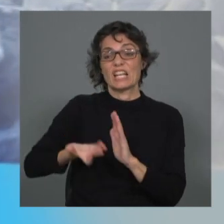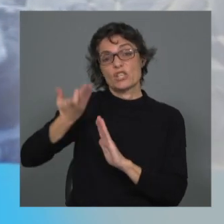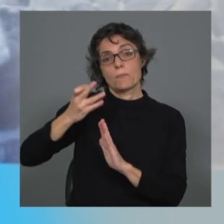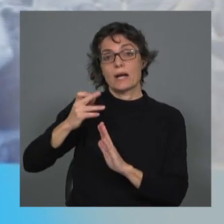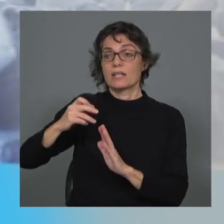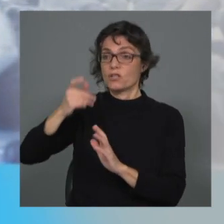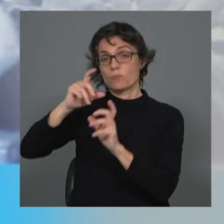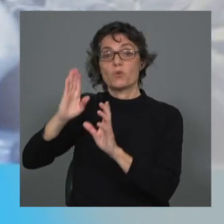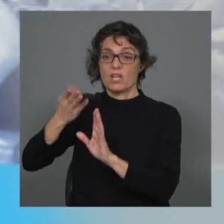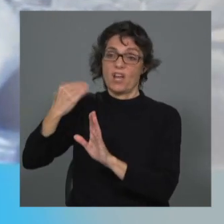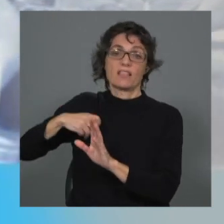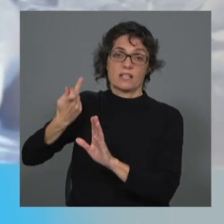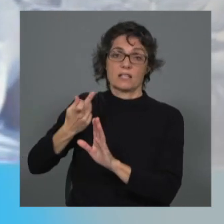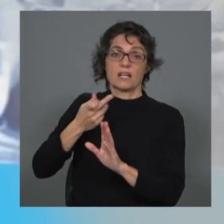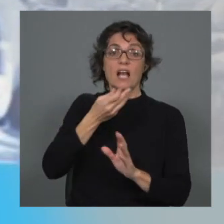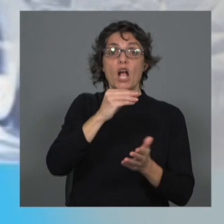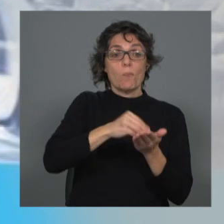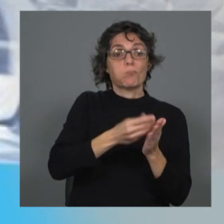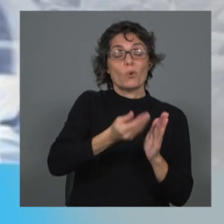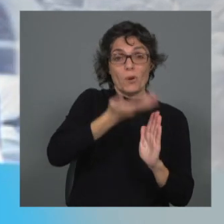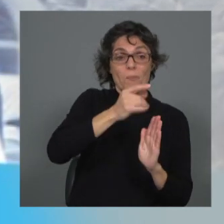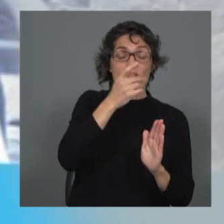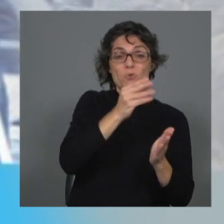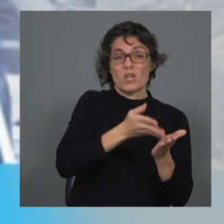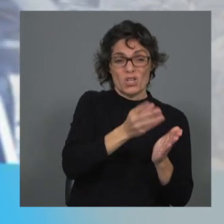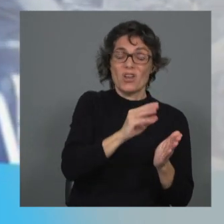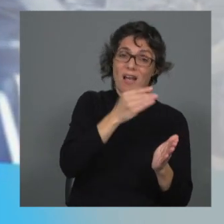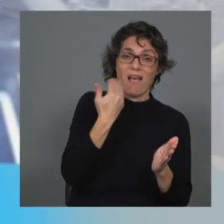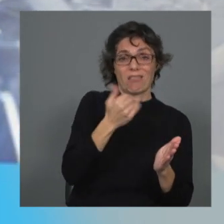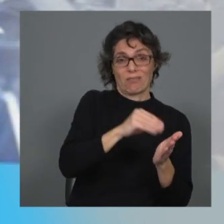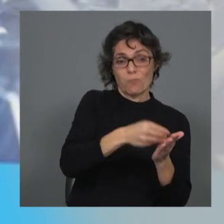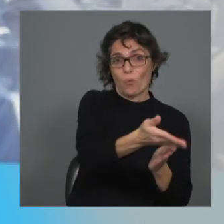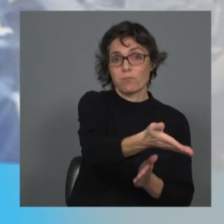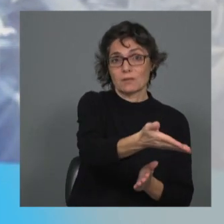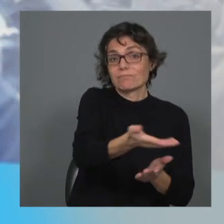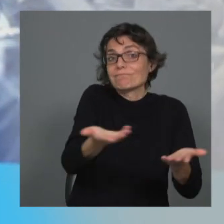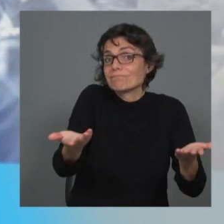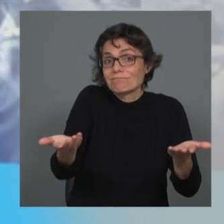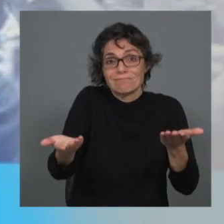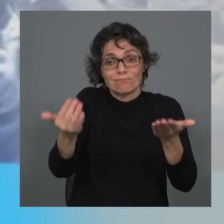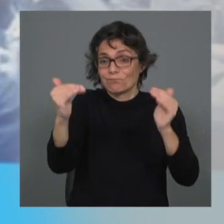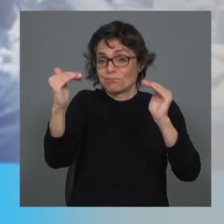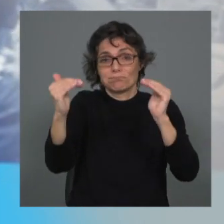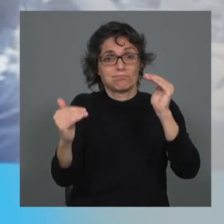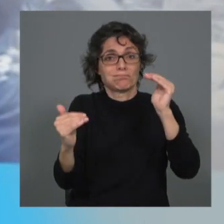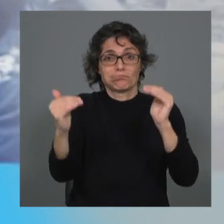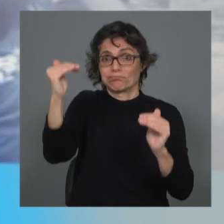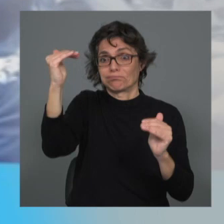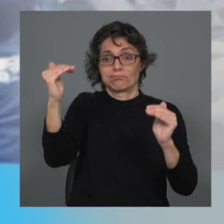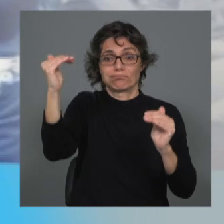mais pobres. O Papa chama a atenção para isso e nós não podemos estar desatentos relativamente a